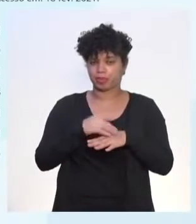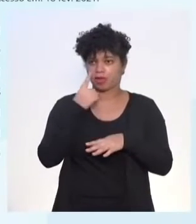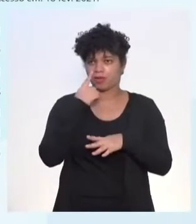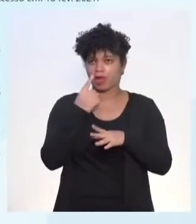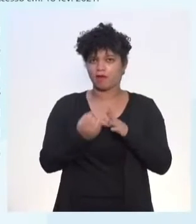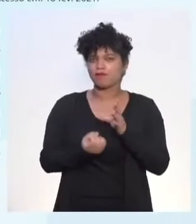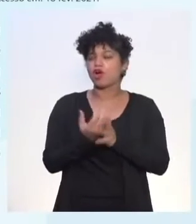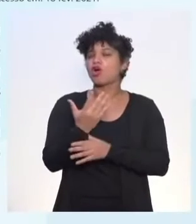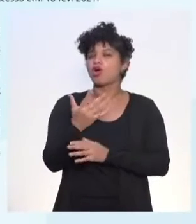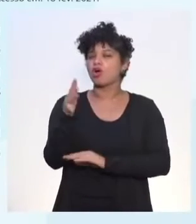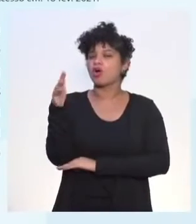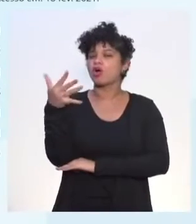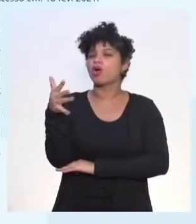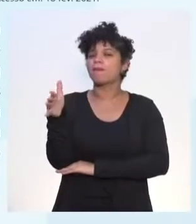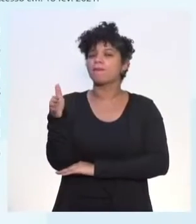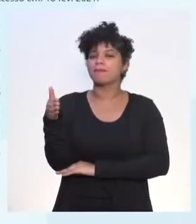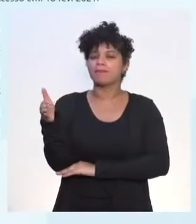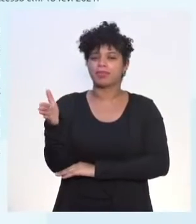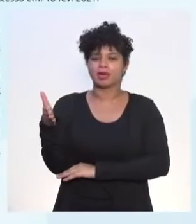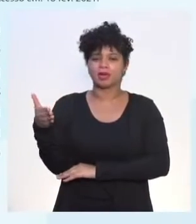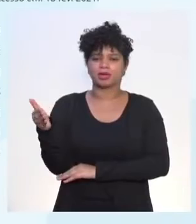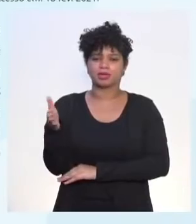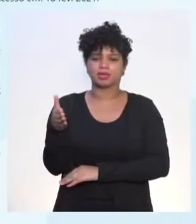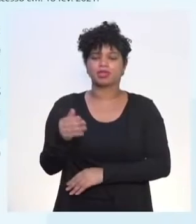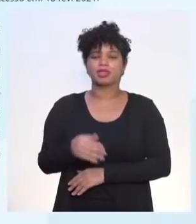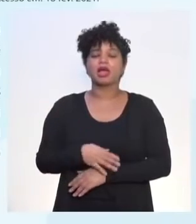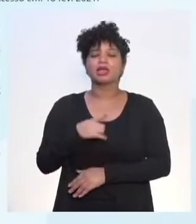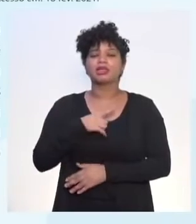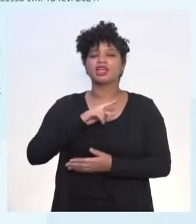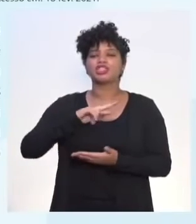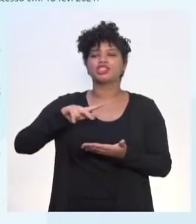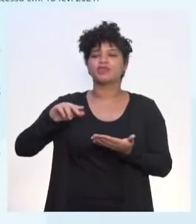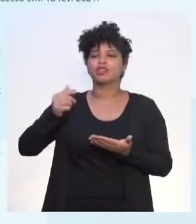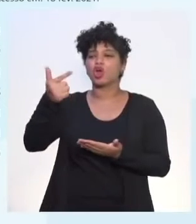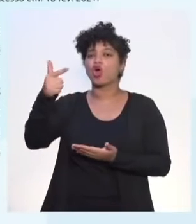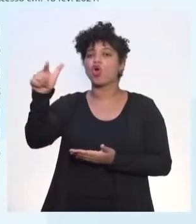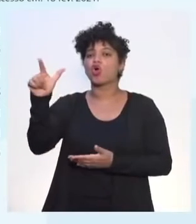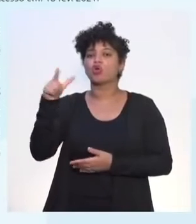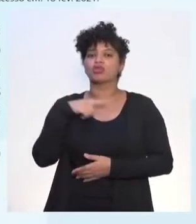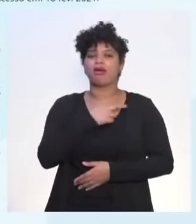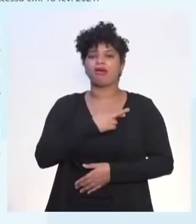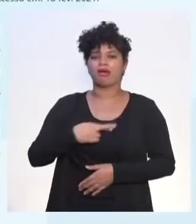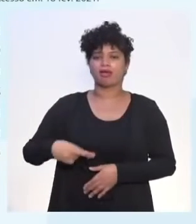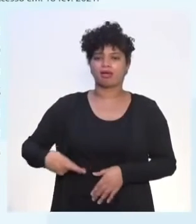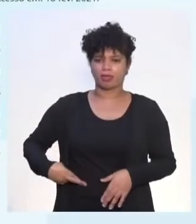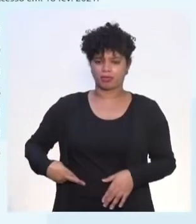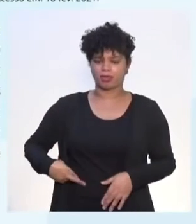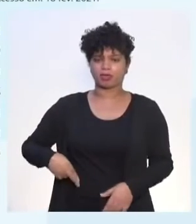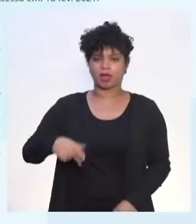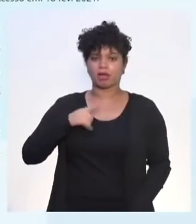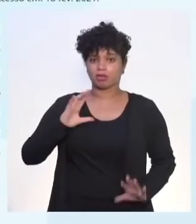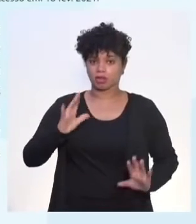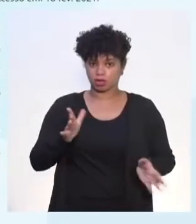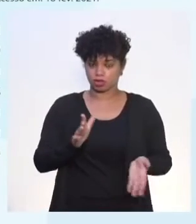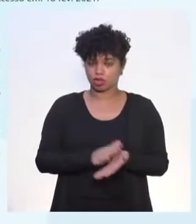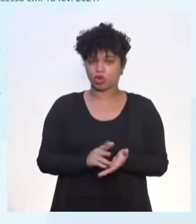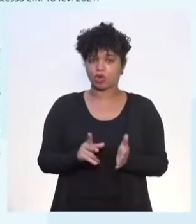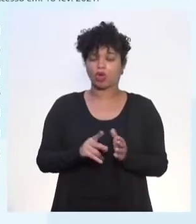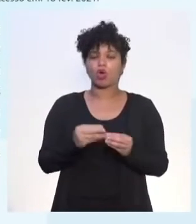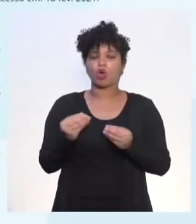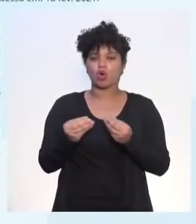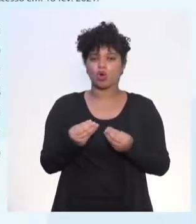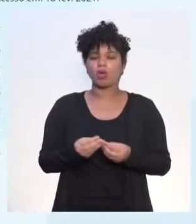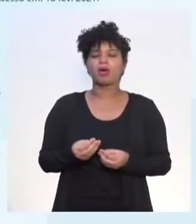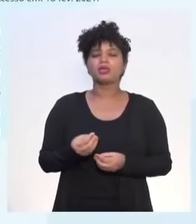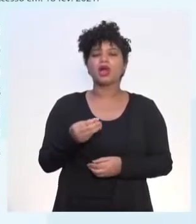das bandeiras, né, buscou-se referências de outras repúblicas que se formaram, né, derrubando a